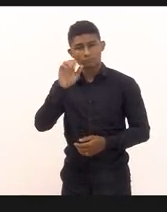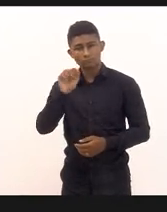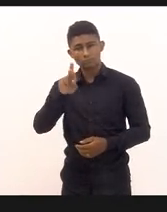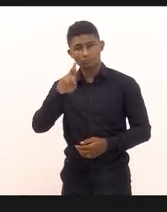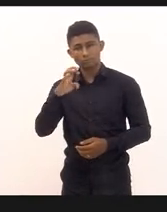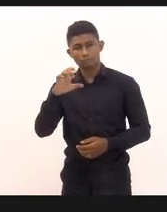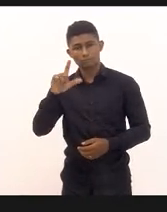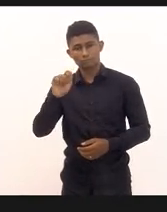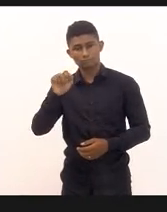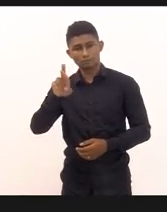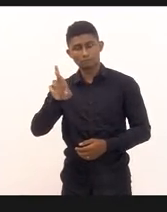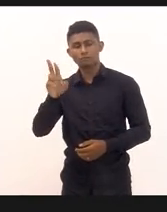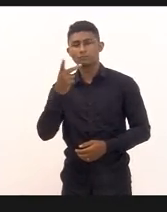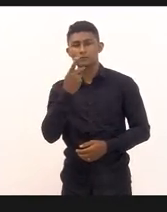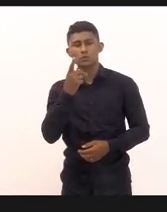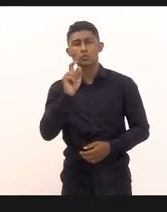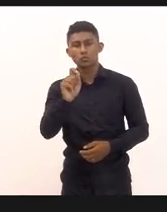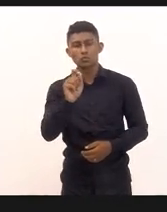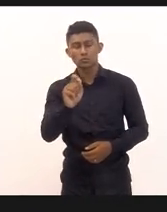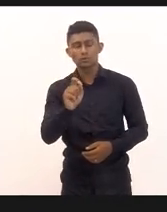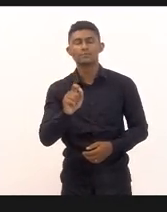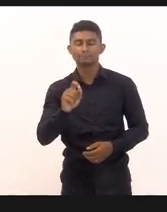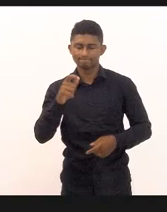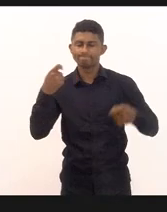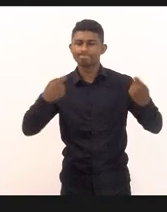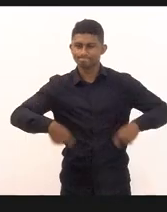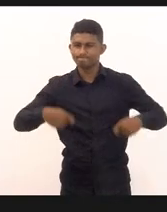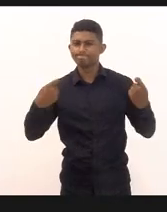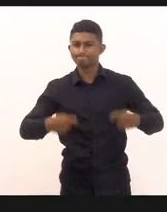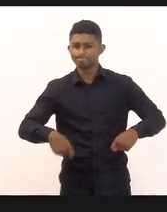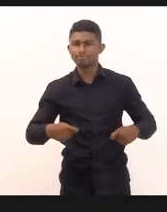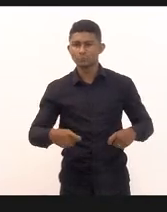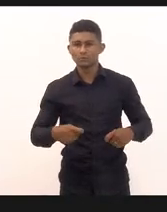que ele levantou essa bandeira em boa hora. A gente tem que parar